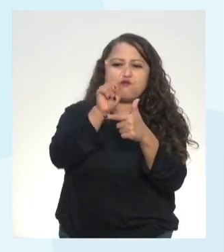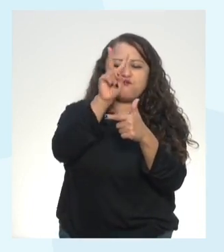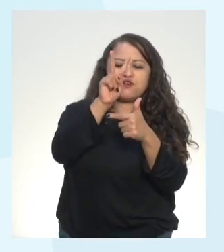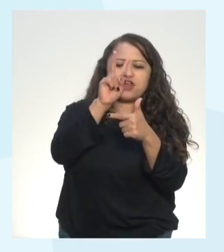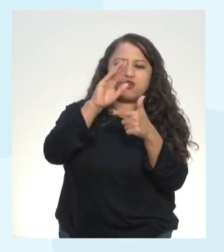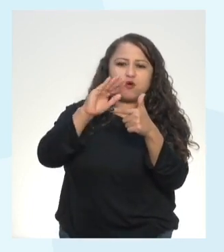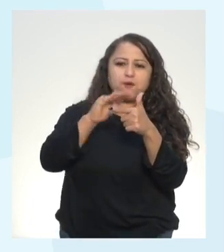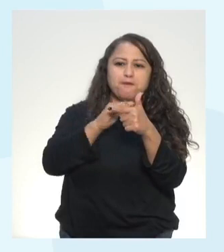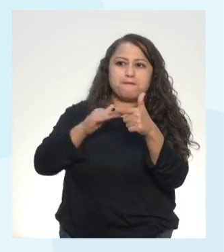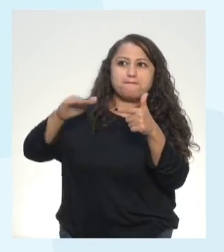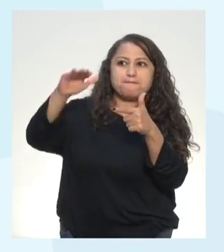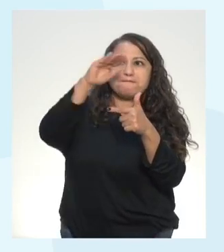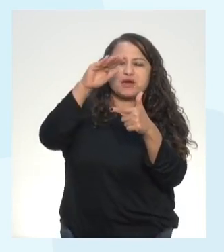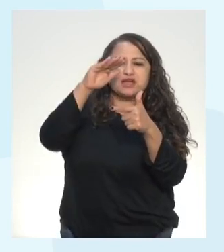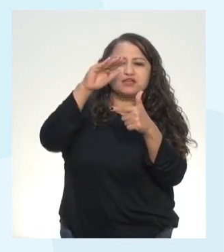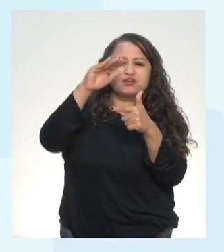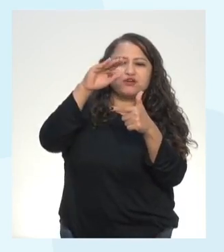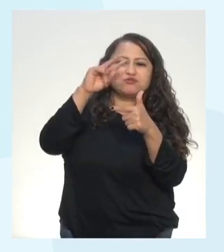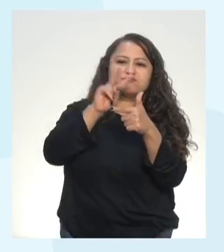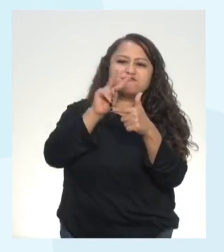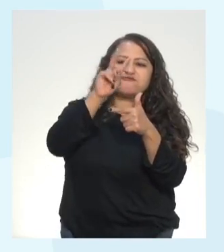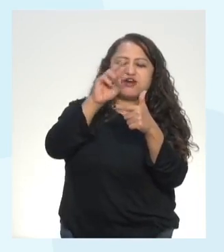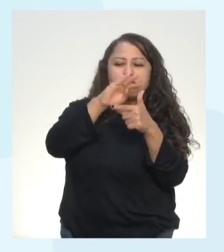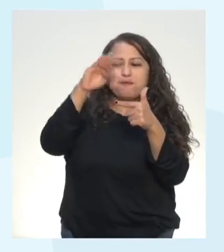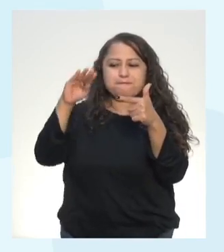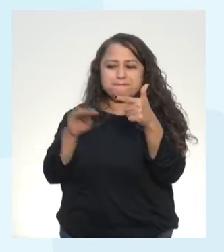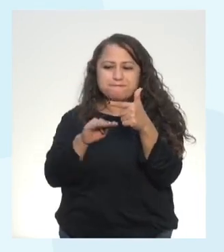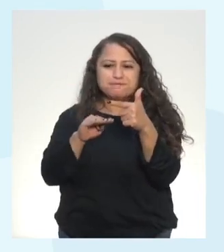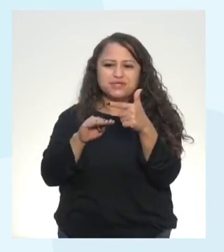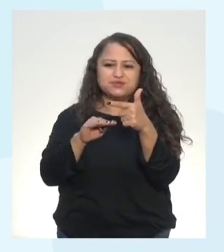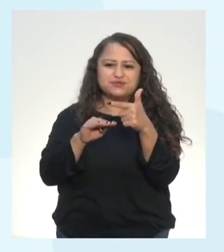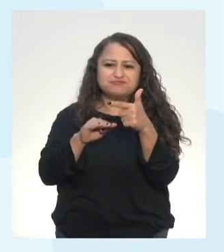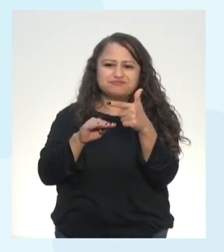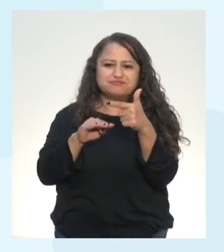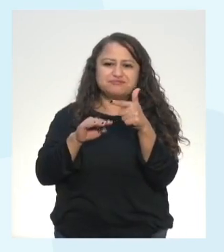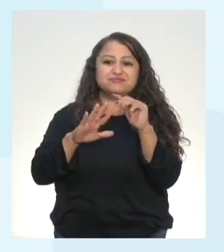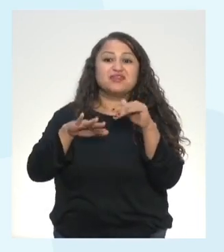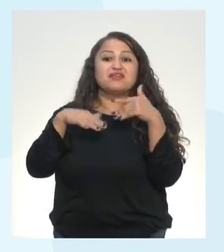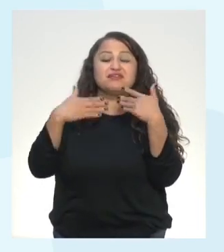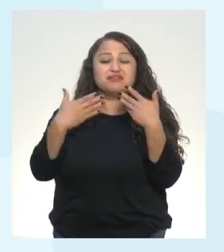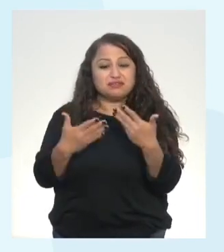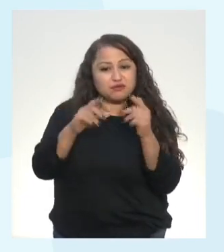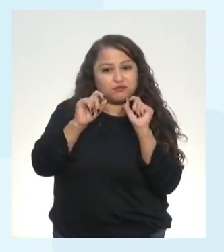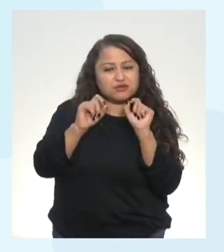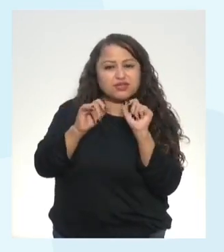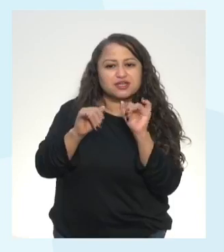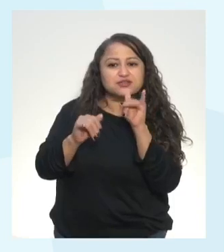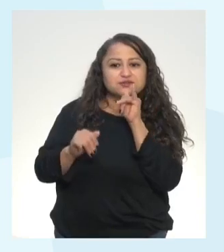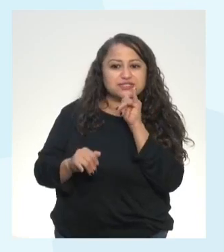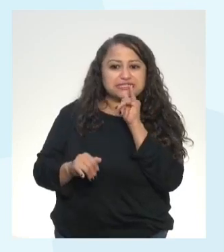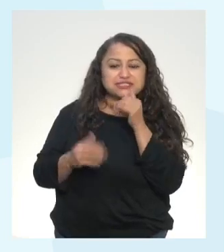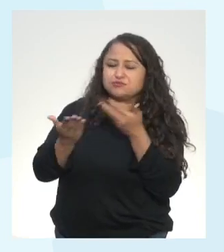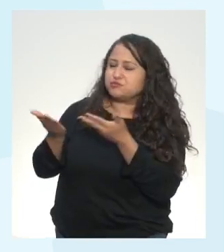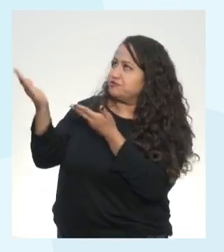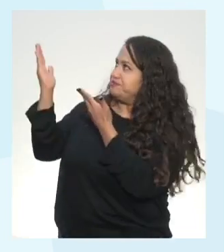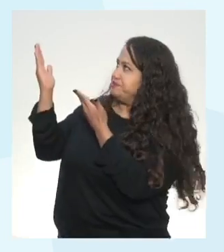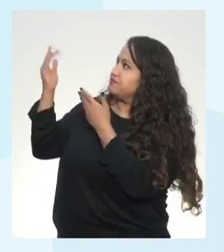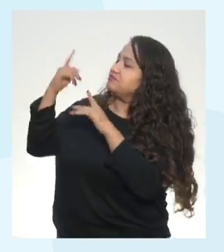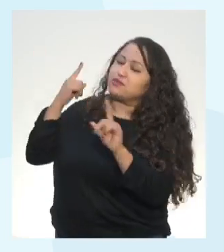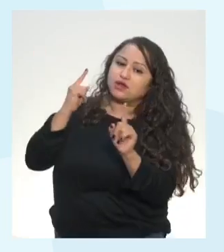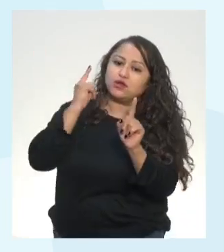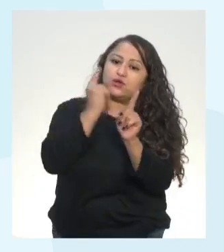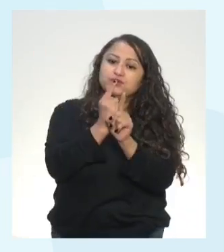16. Muito bem. E agora vamos multiplicar 16 vezes 6. 16 vezes 6, 6